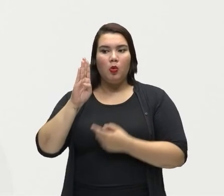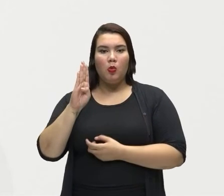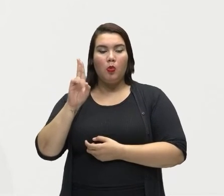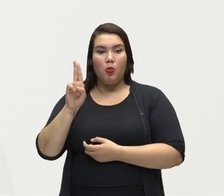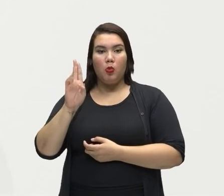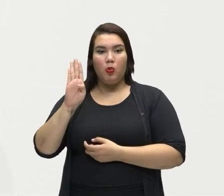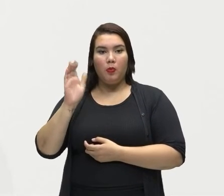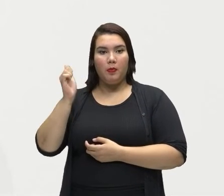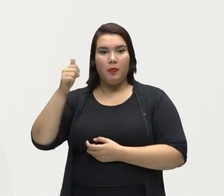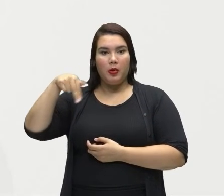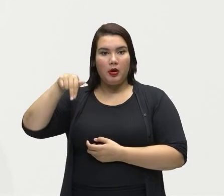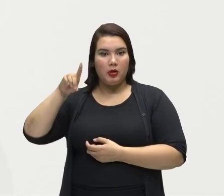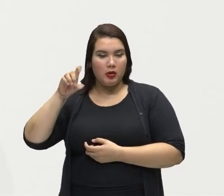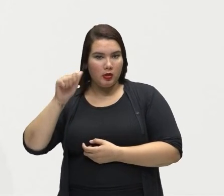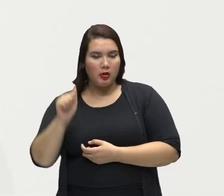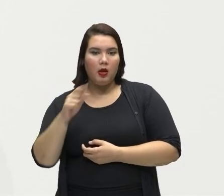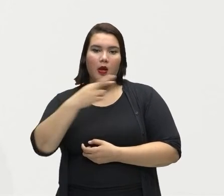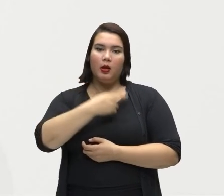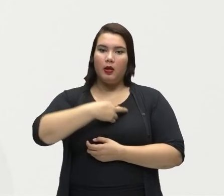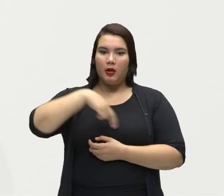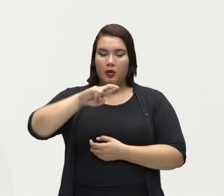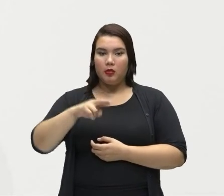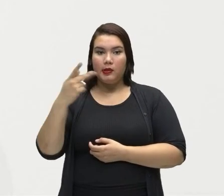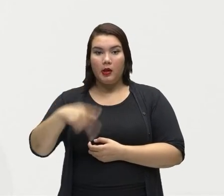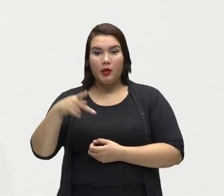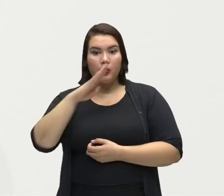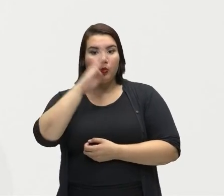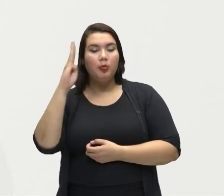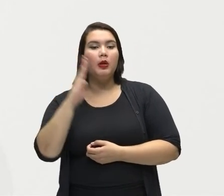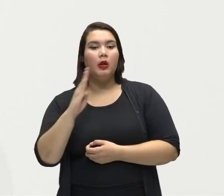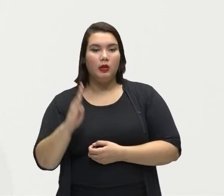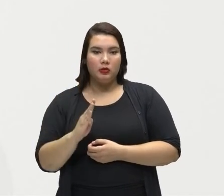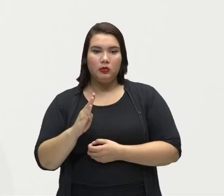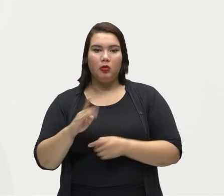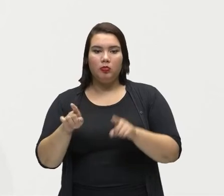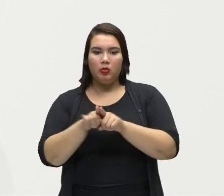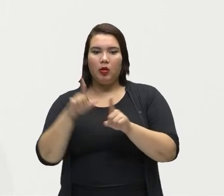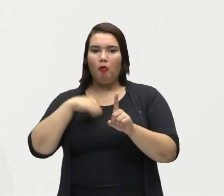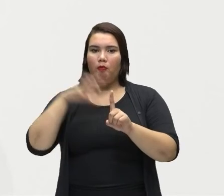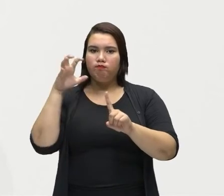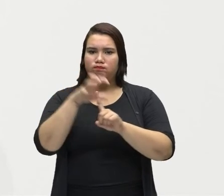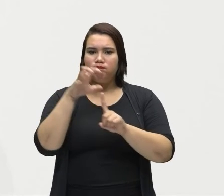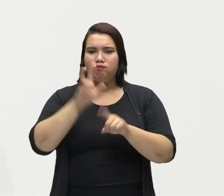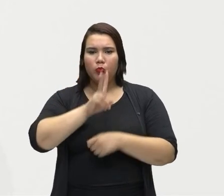Brasil, Umbanda que é uma religião brasileira, que vai ter uma forte influência